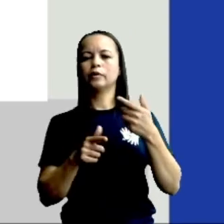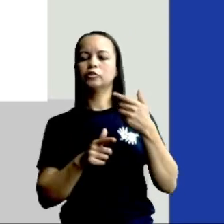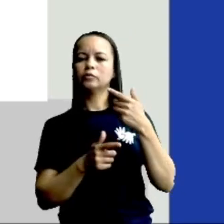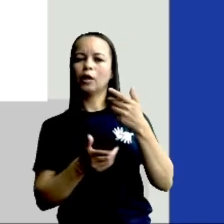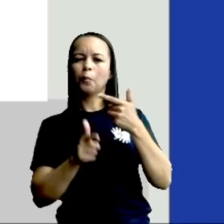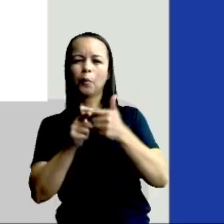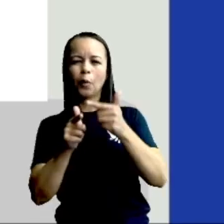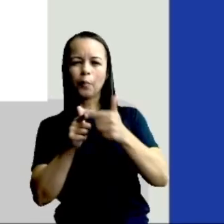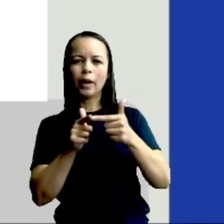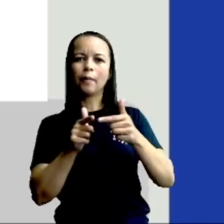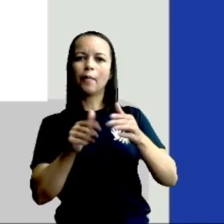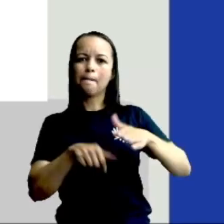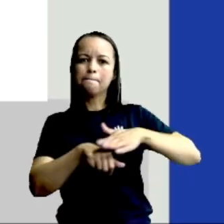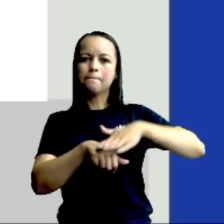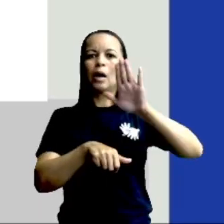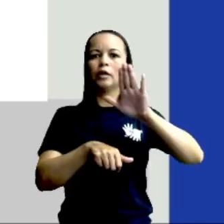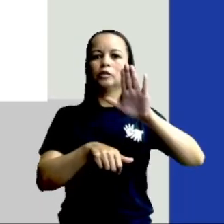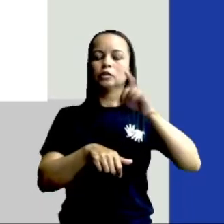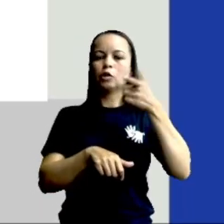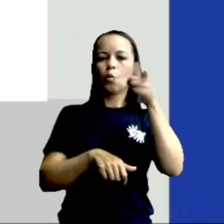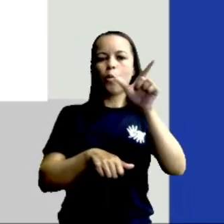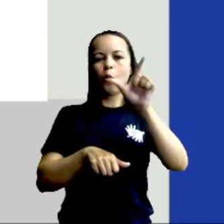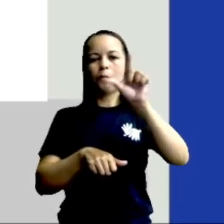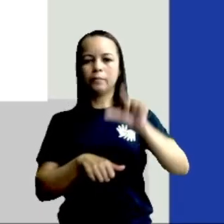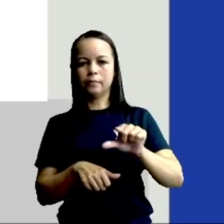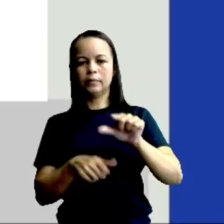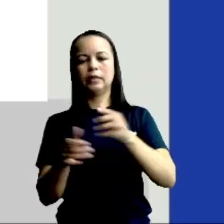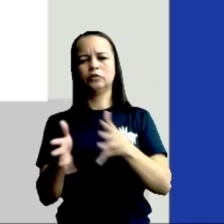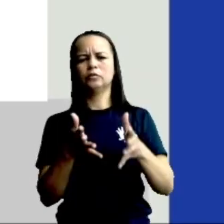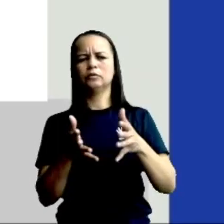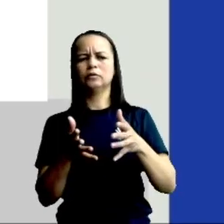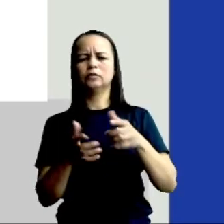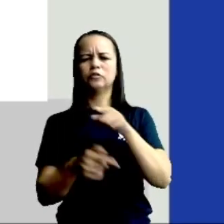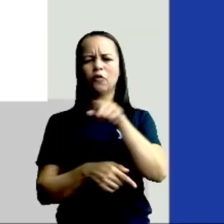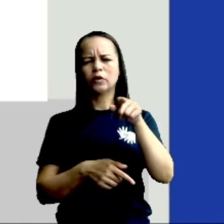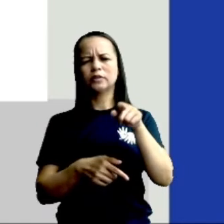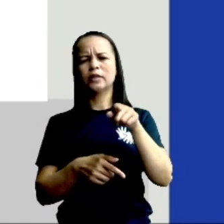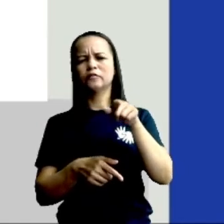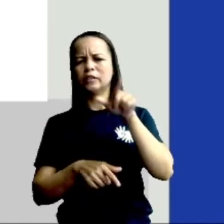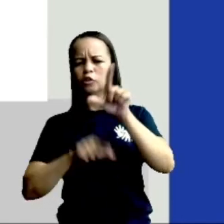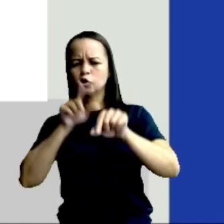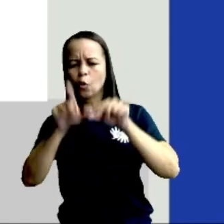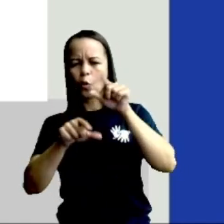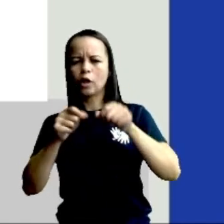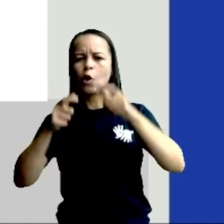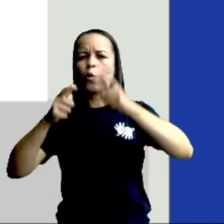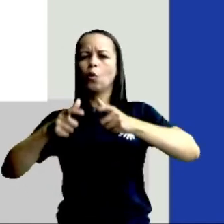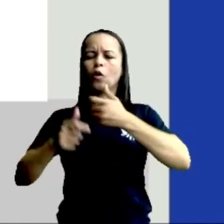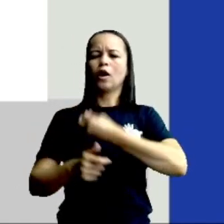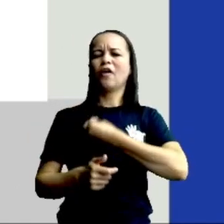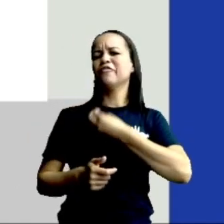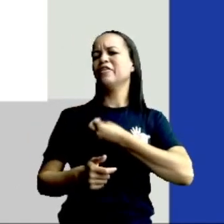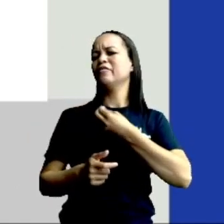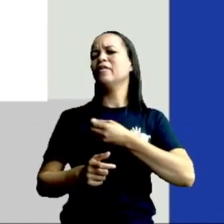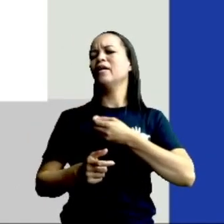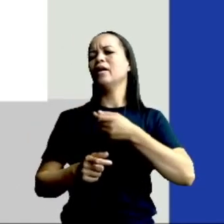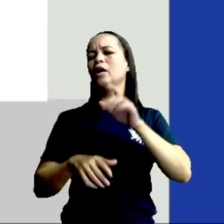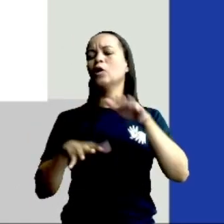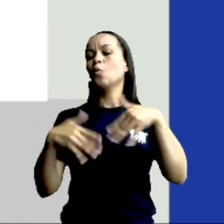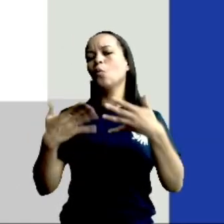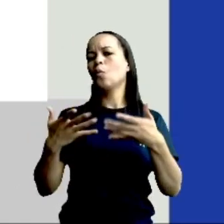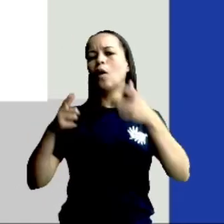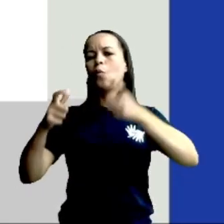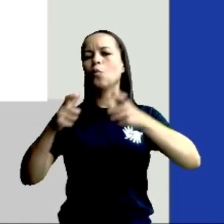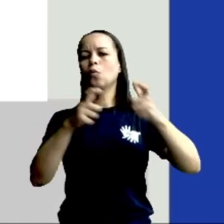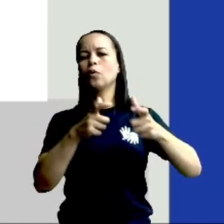as outras. Se tivesse que escolher um local para viver, por qual desses locais você optaria? Você escolheria viver em